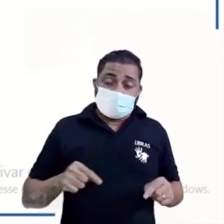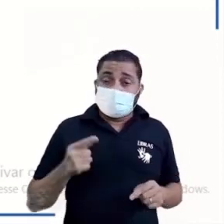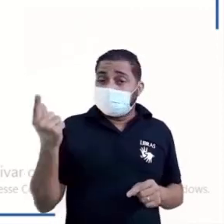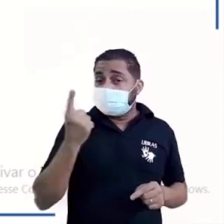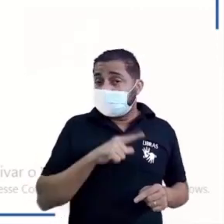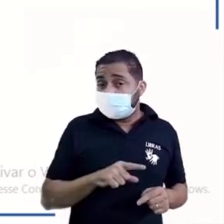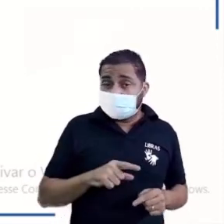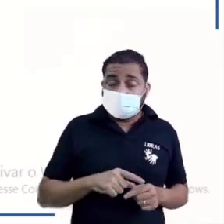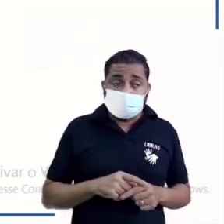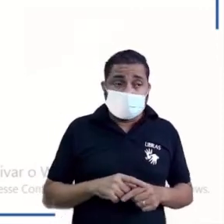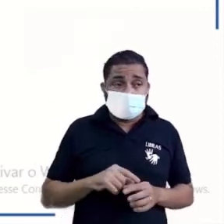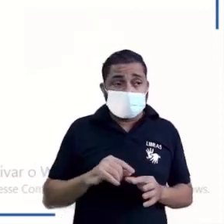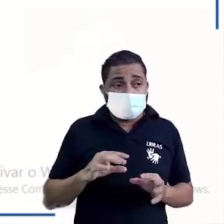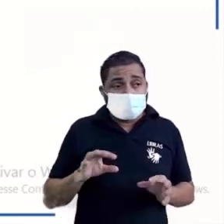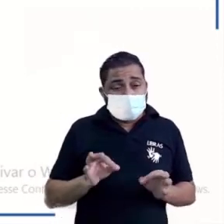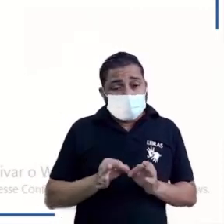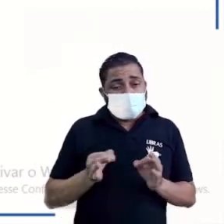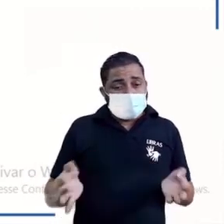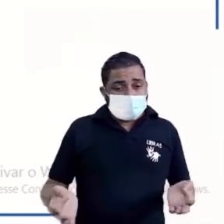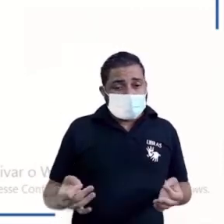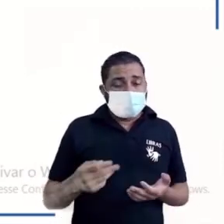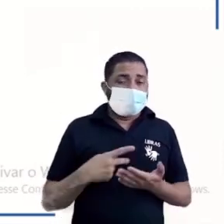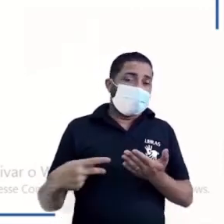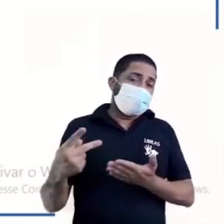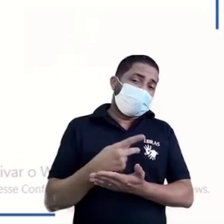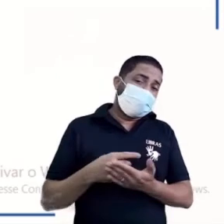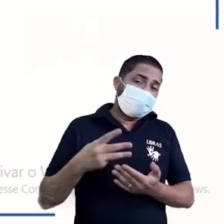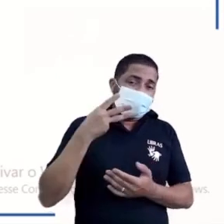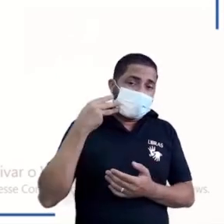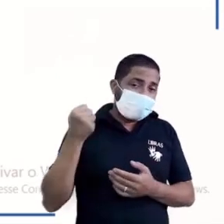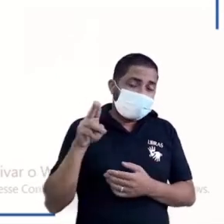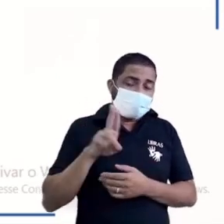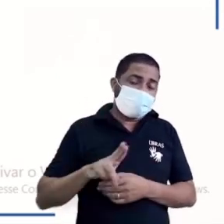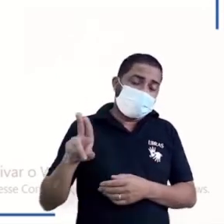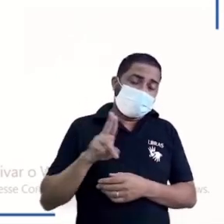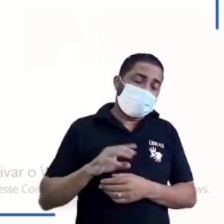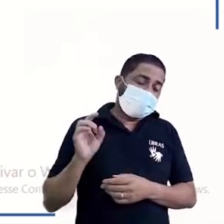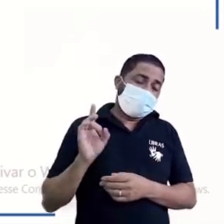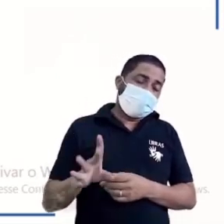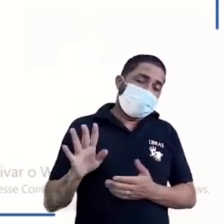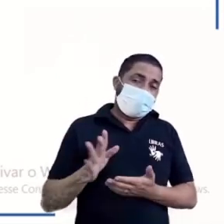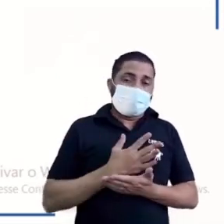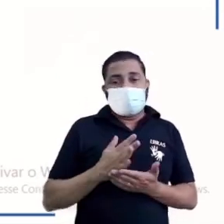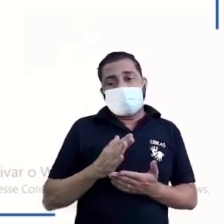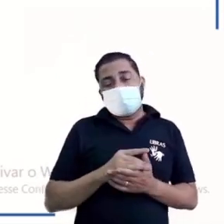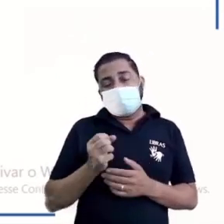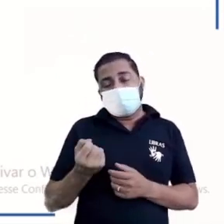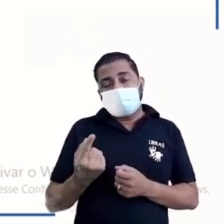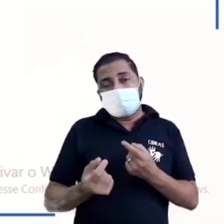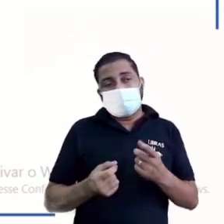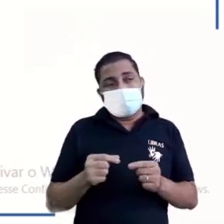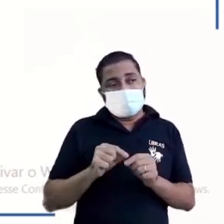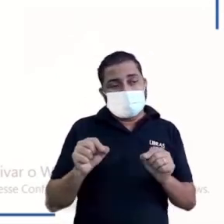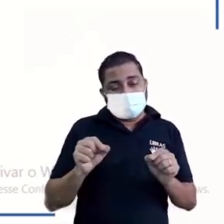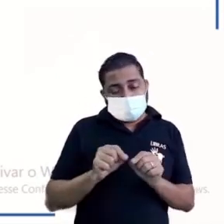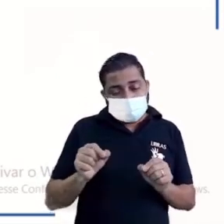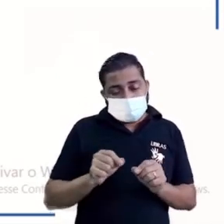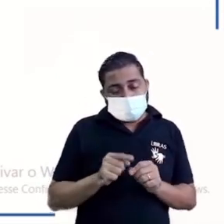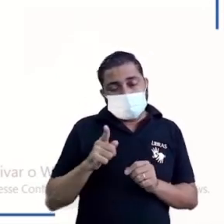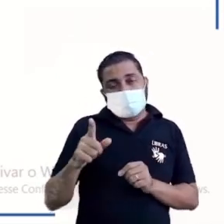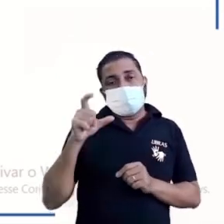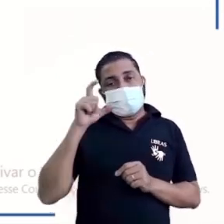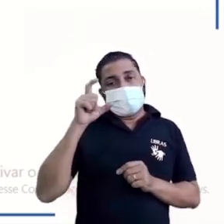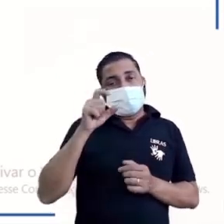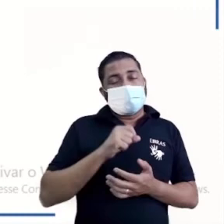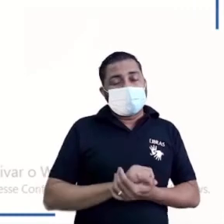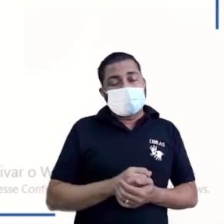conseguiu sintetizar, né, a figura de um gato utilizando apenas algumas poucas linhas. E isso é muito